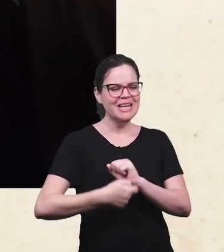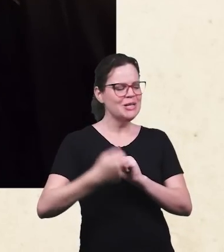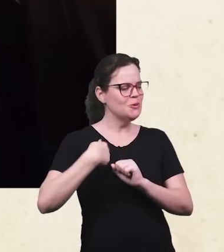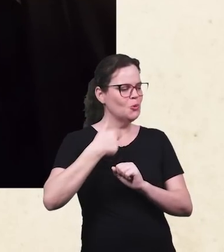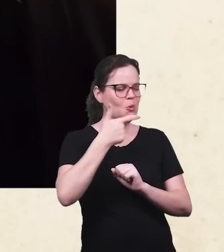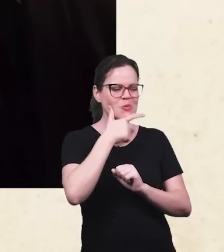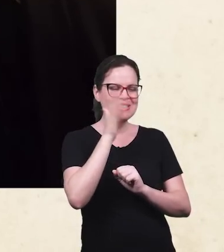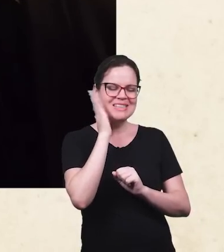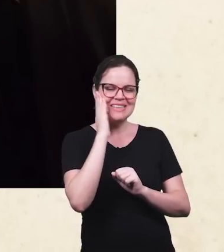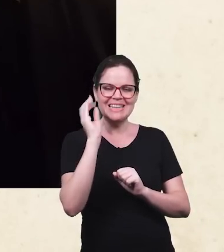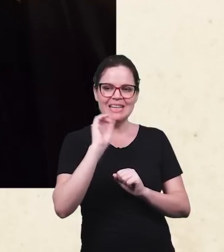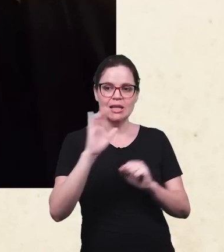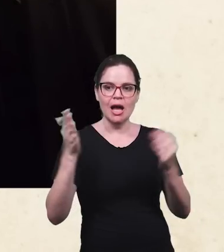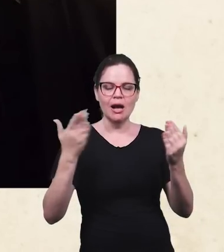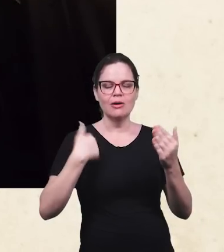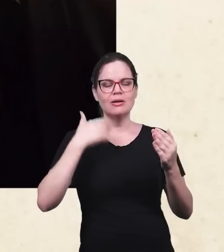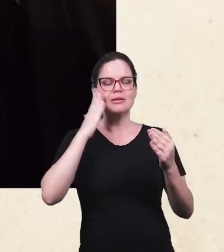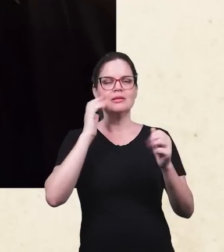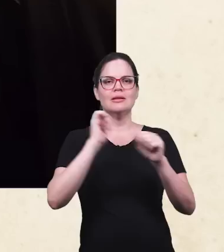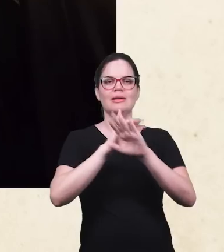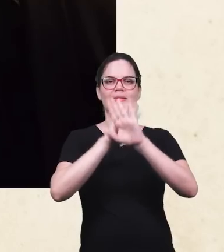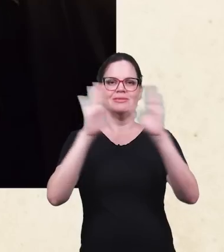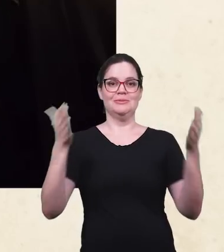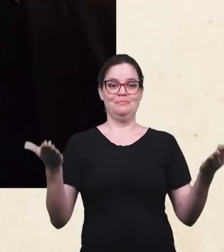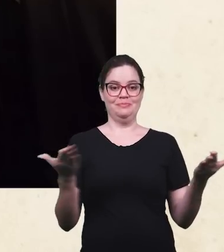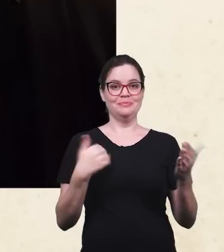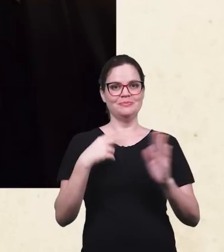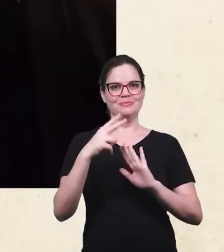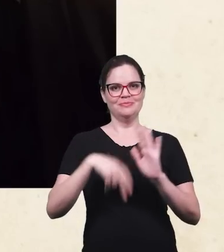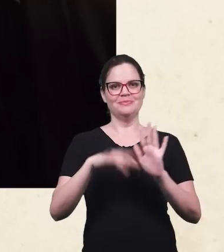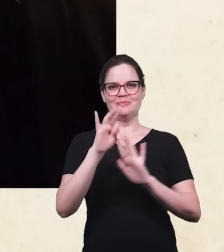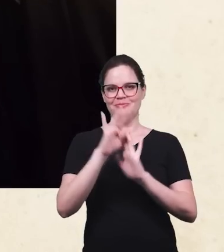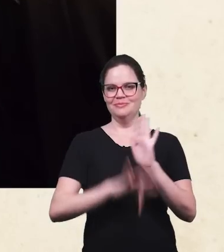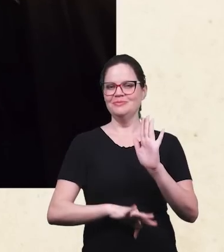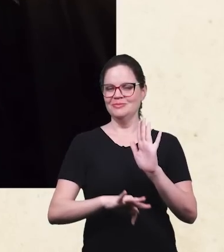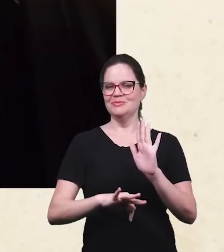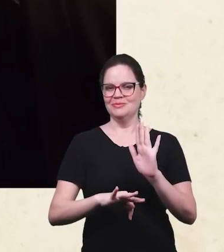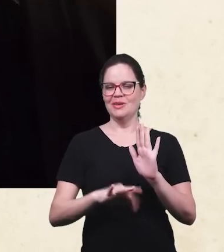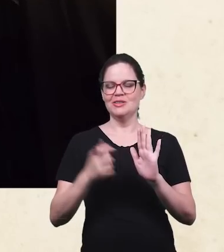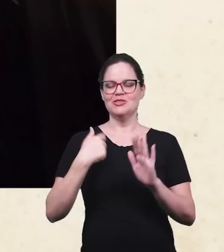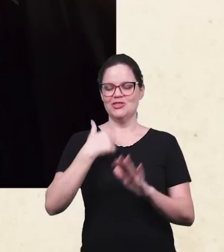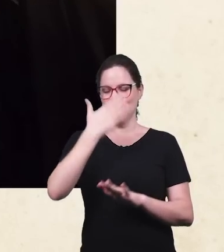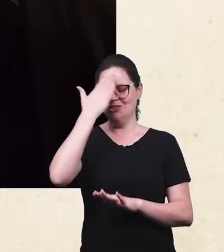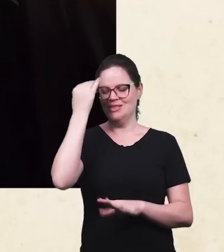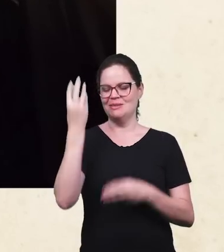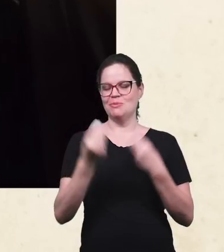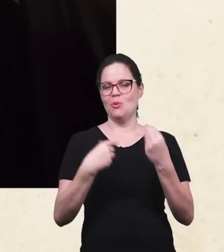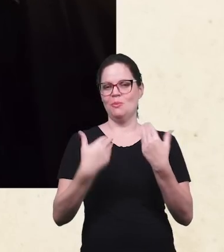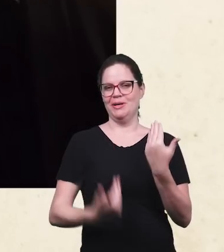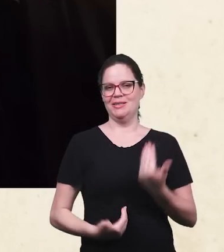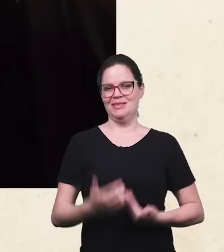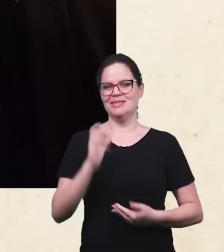mistérios, e hoje quando nós lemos um texto desse, nós sabemos o que é ser rico.